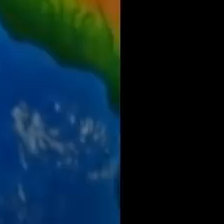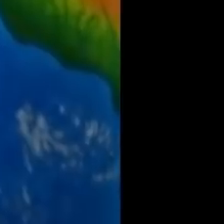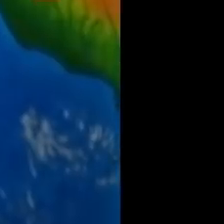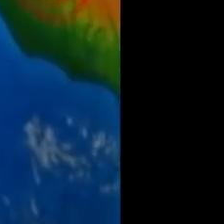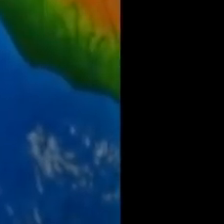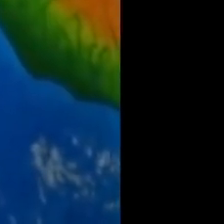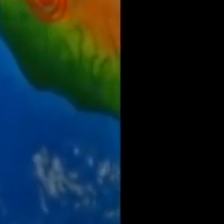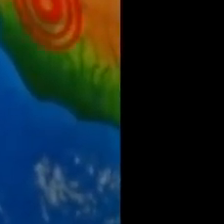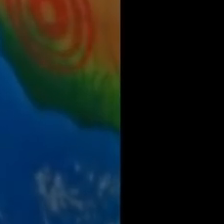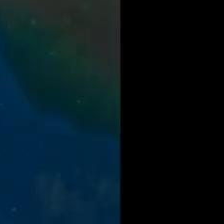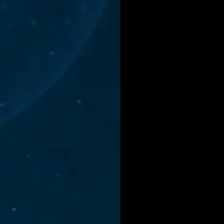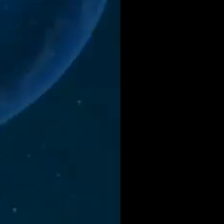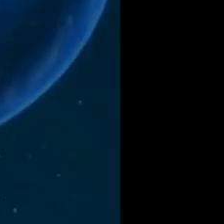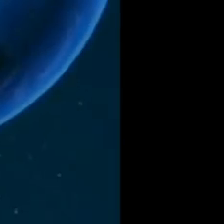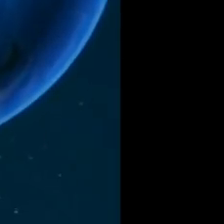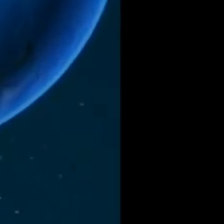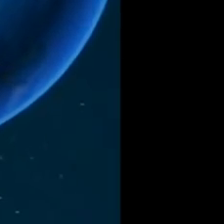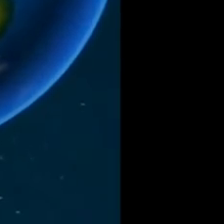Música